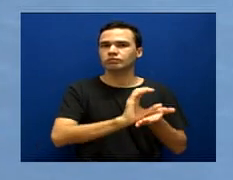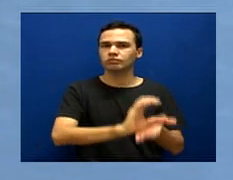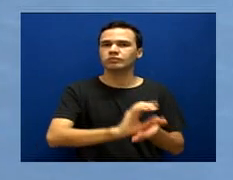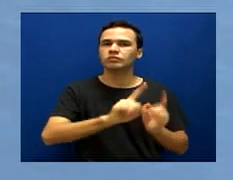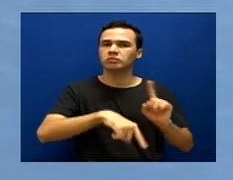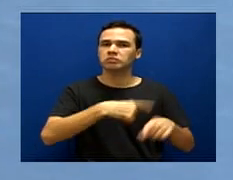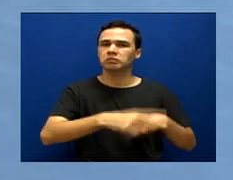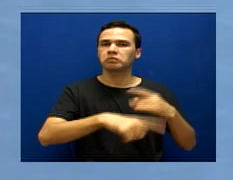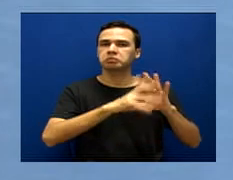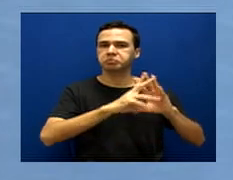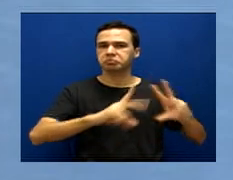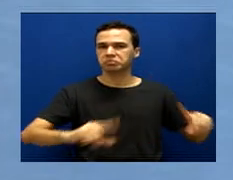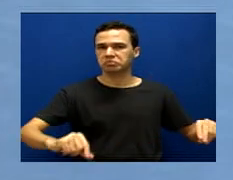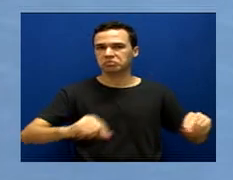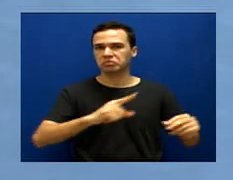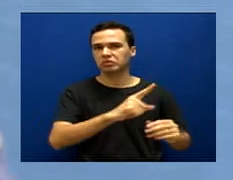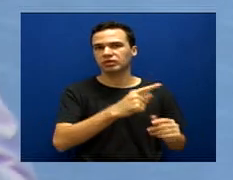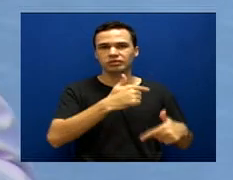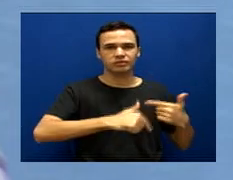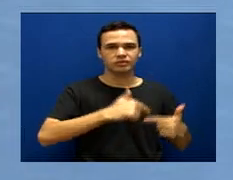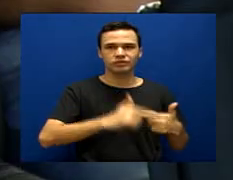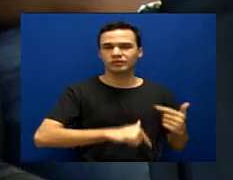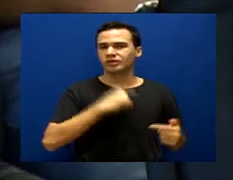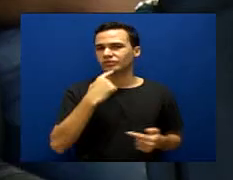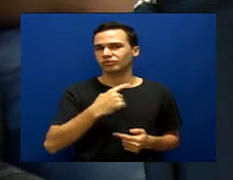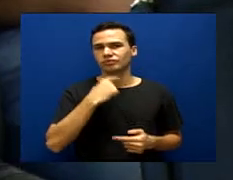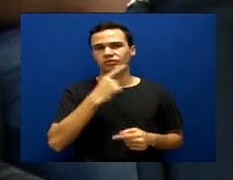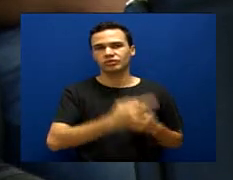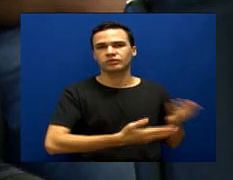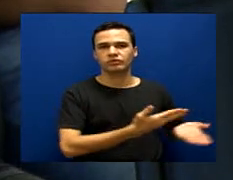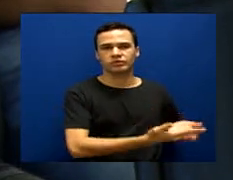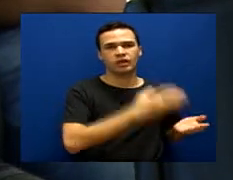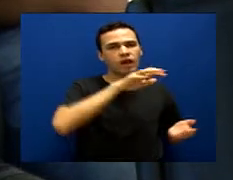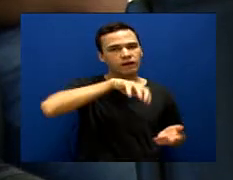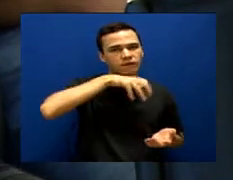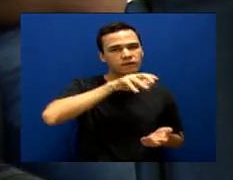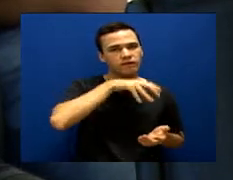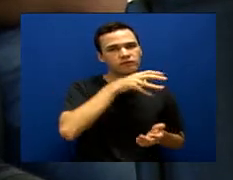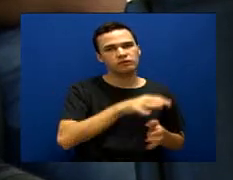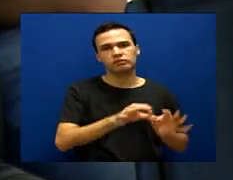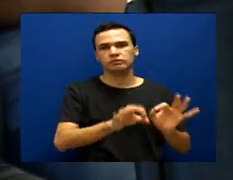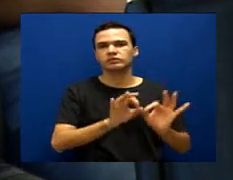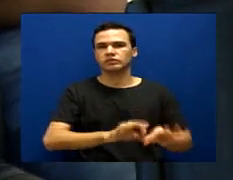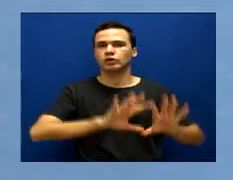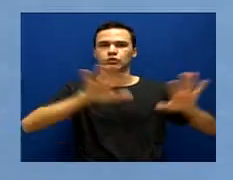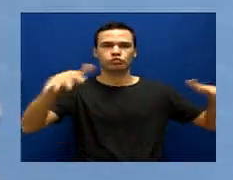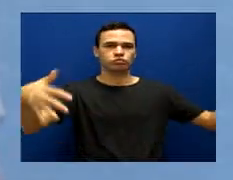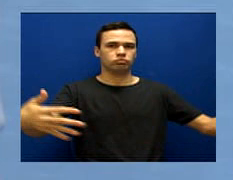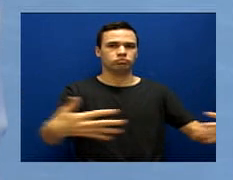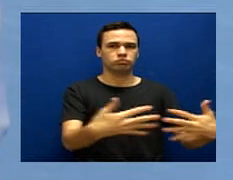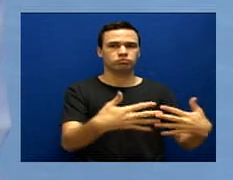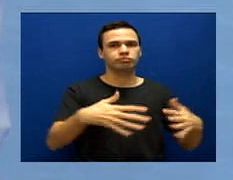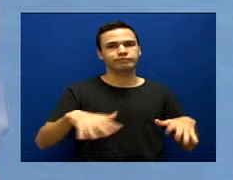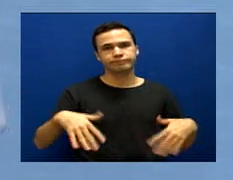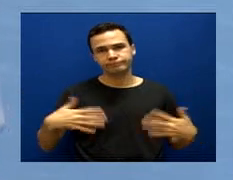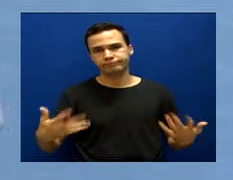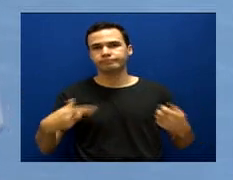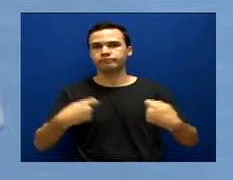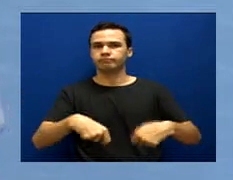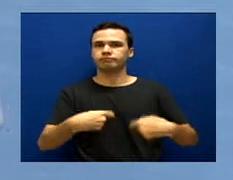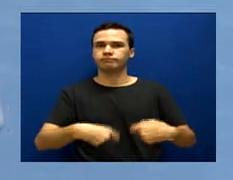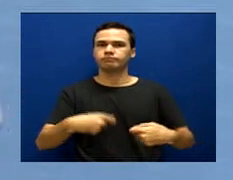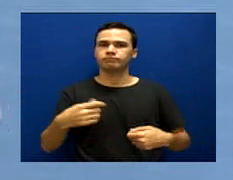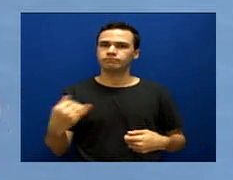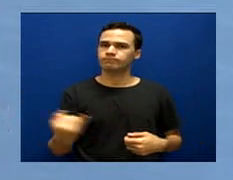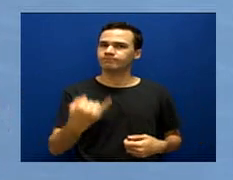é inexistente e eficiente na questão de tratar dos animais de uma forma abrangente. Então é mais que fundamental,